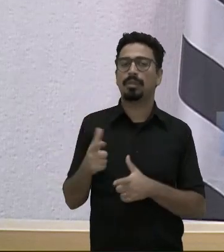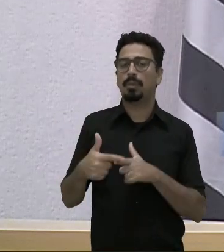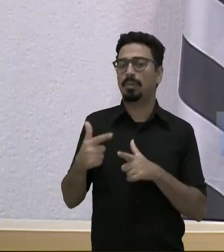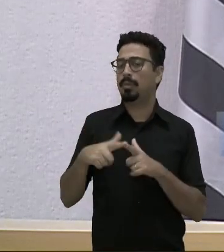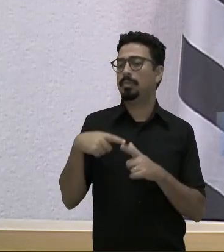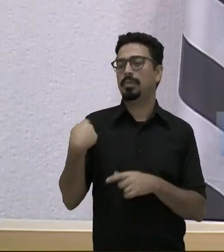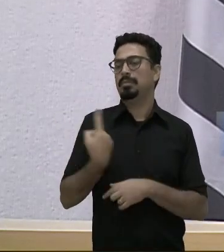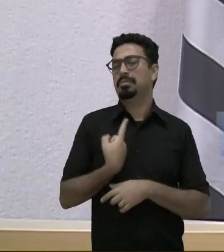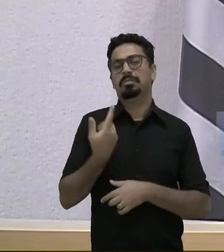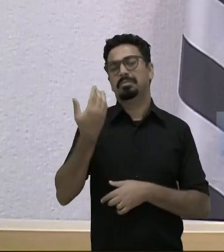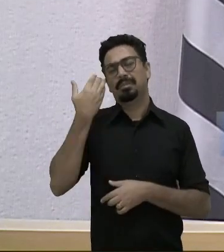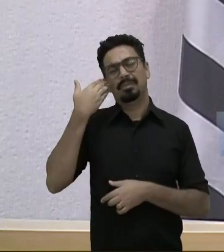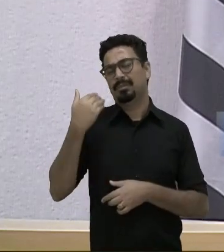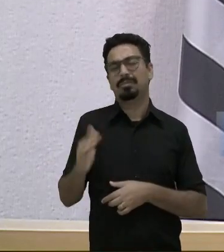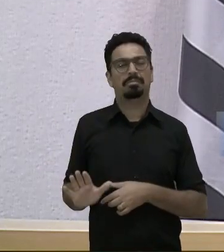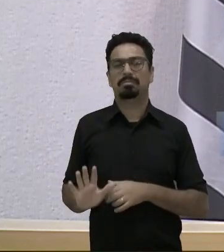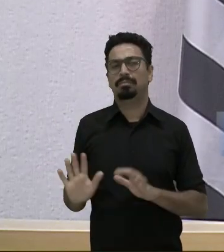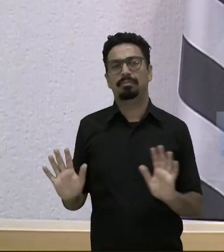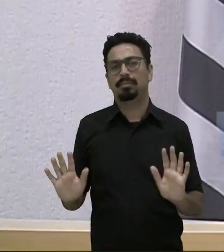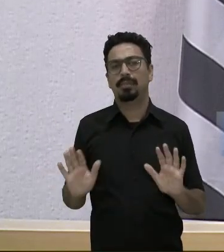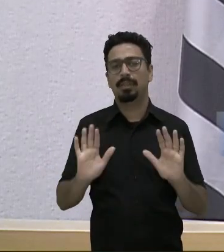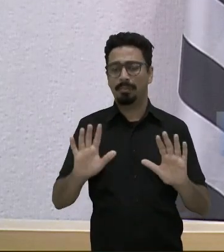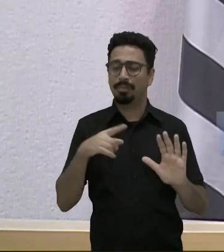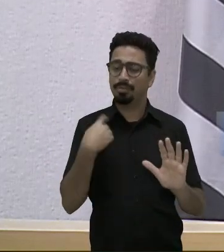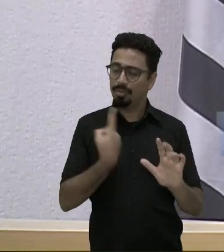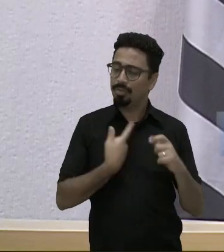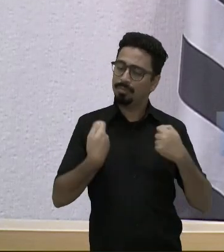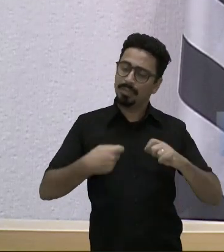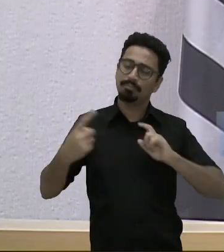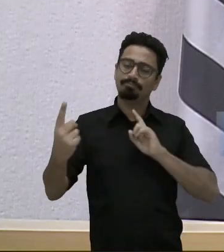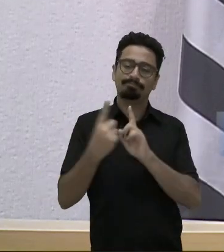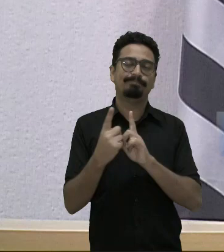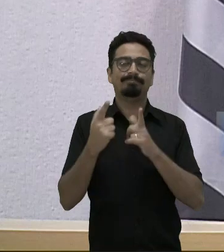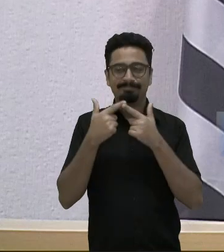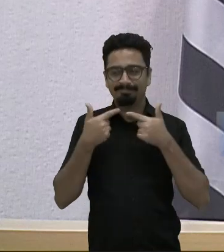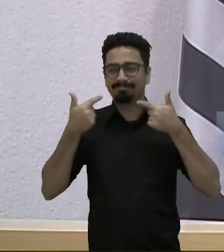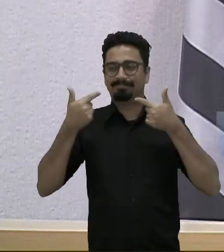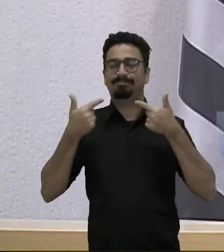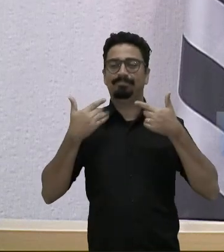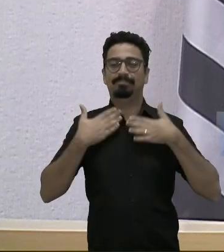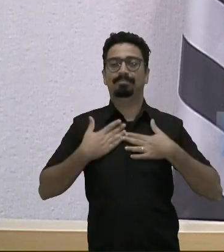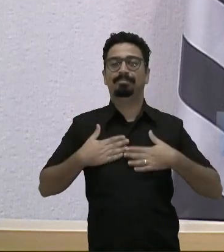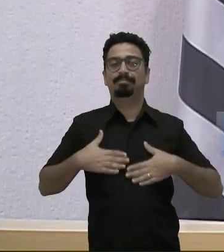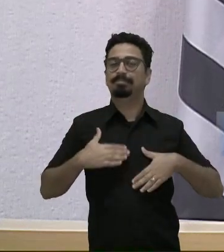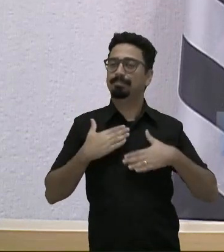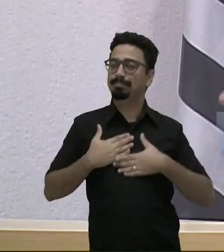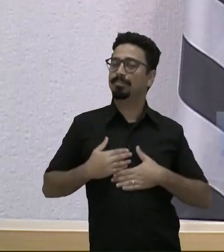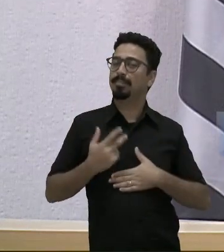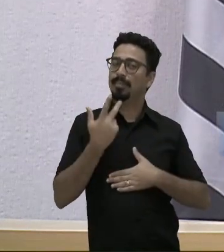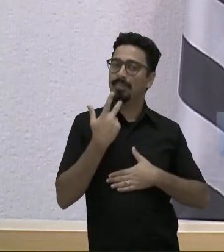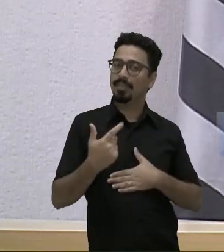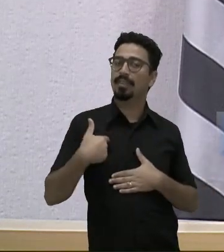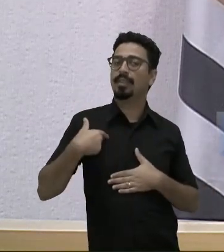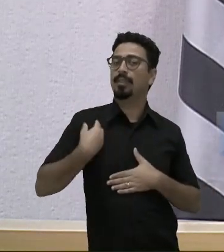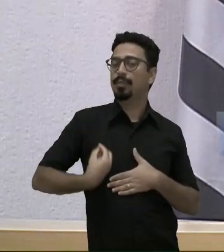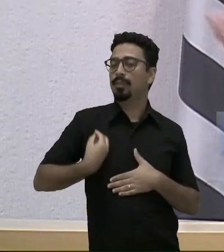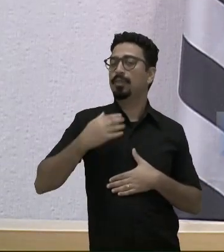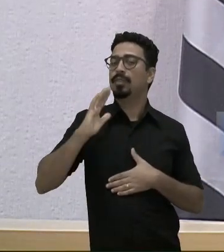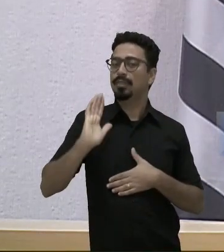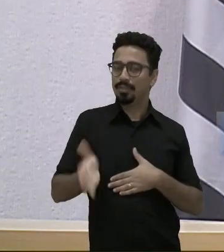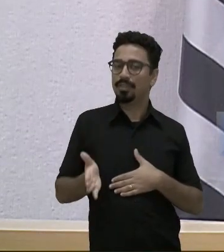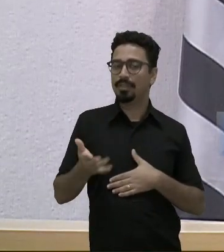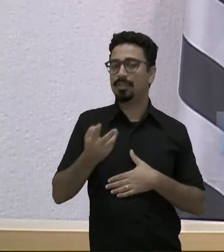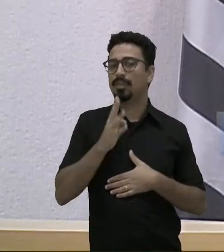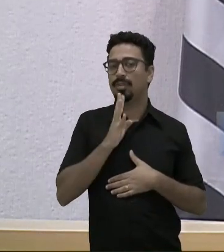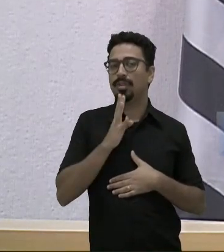nós temos. E nós temos que atender. Então, eu falo tranquilo, porque eu já vivenciei, quem sabe da